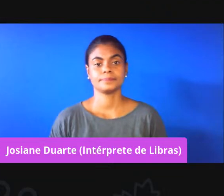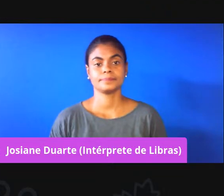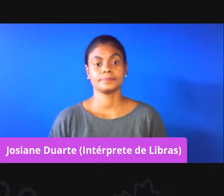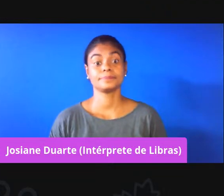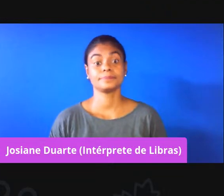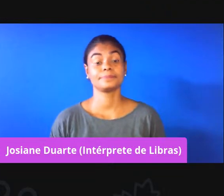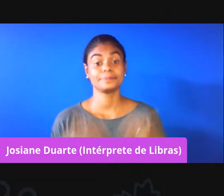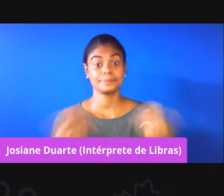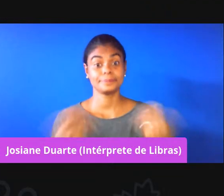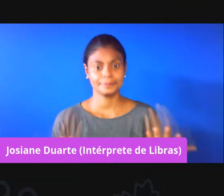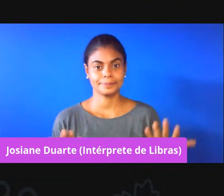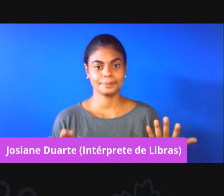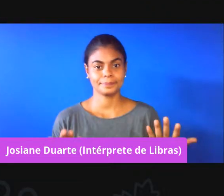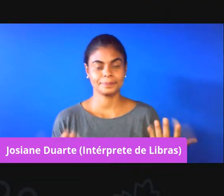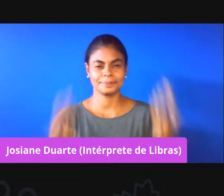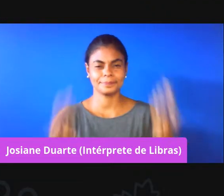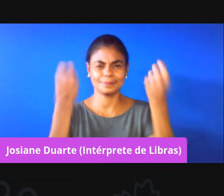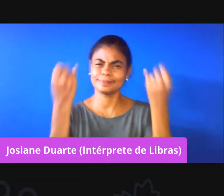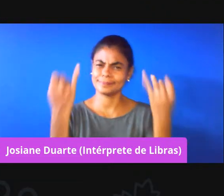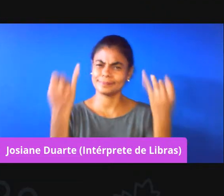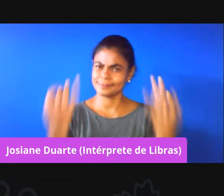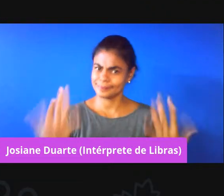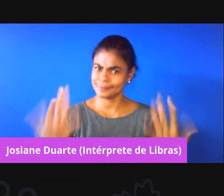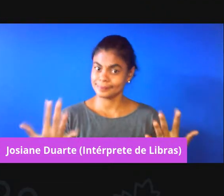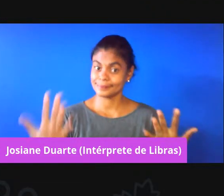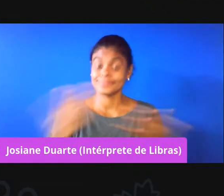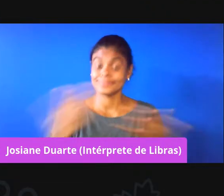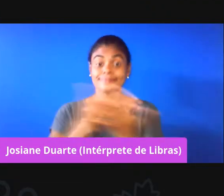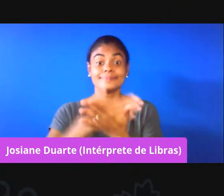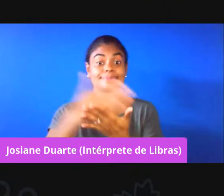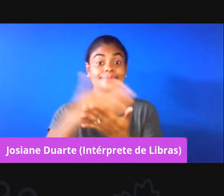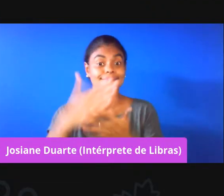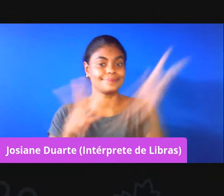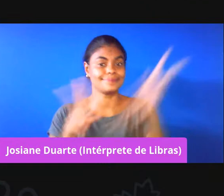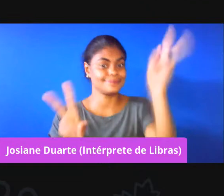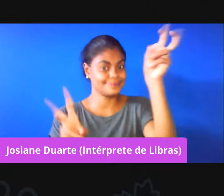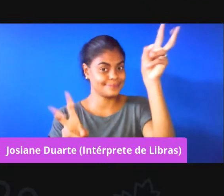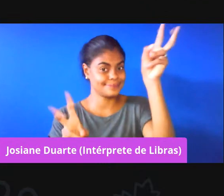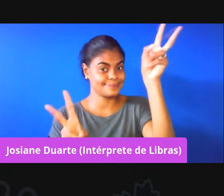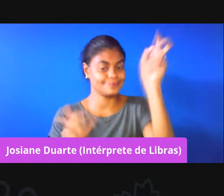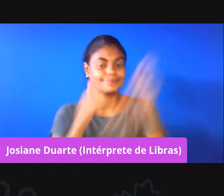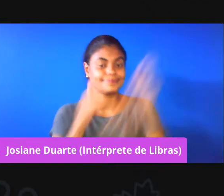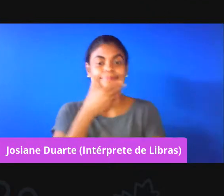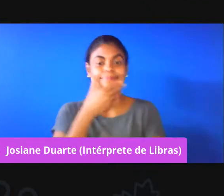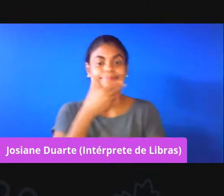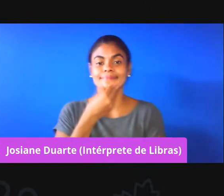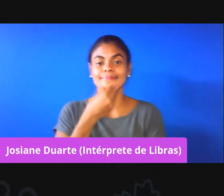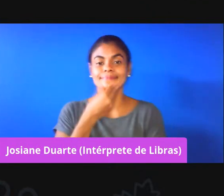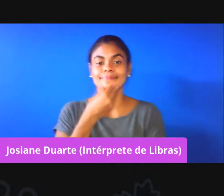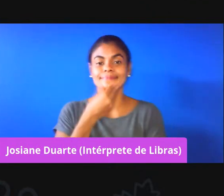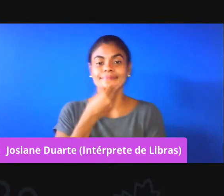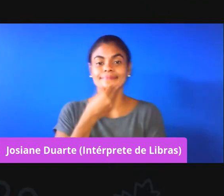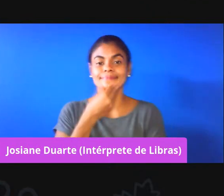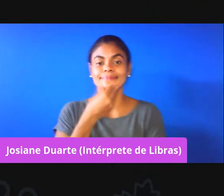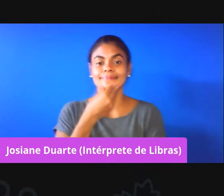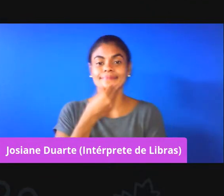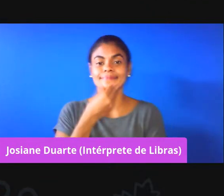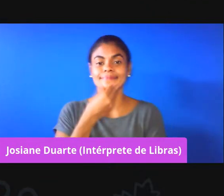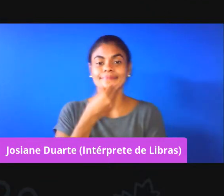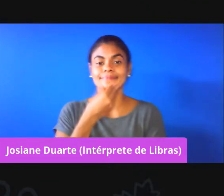Bom, eu vou começar a minha fala com uma frase de Amadeu Amaral, que eu acho muito importante nesse contexto. Diz ele